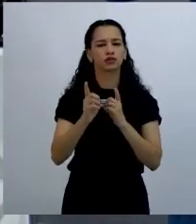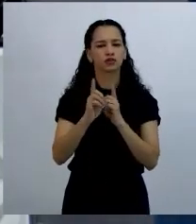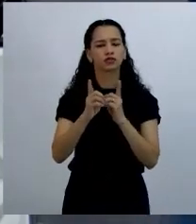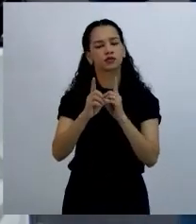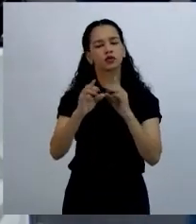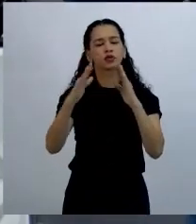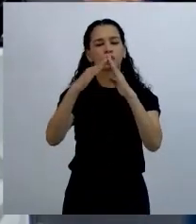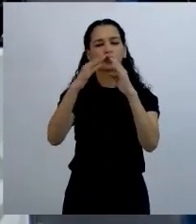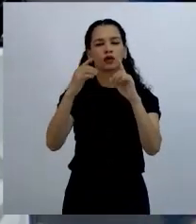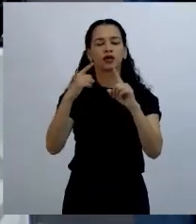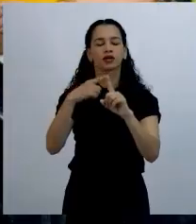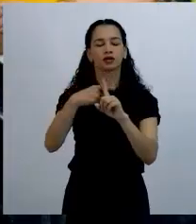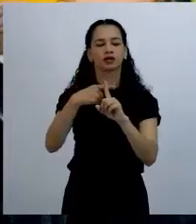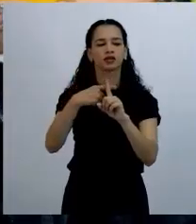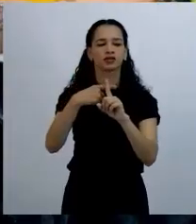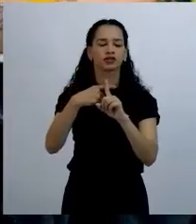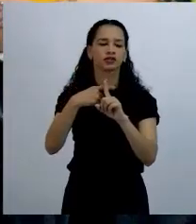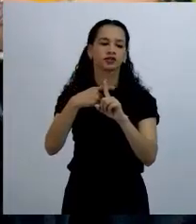seus